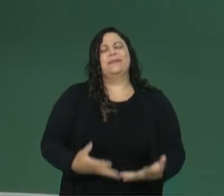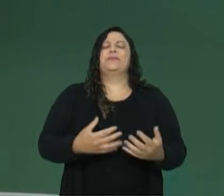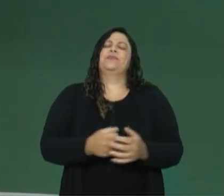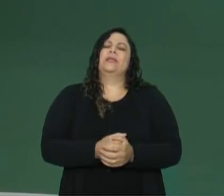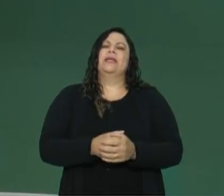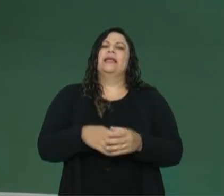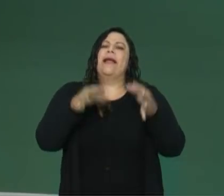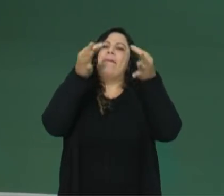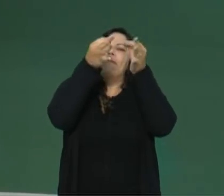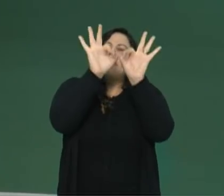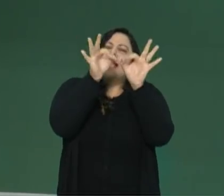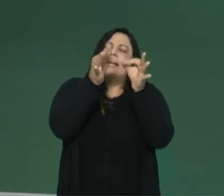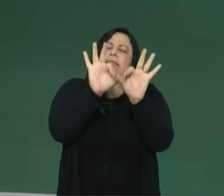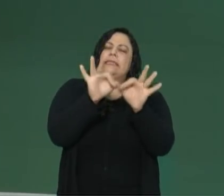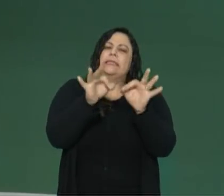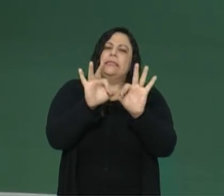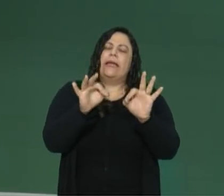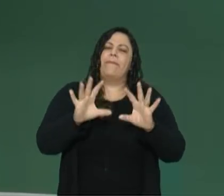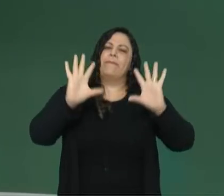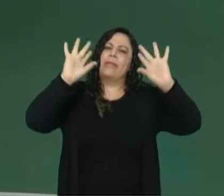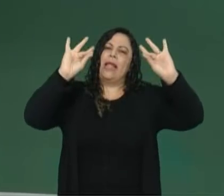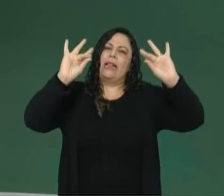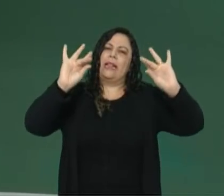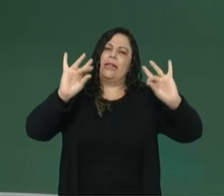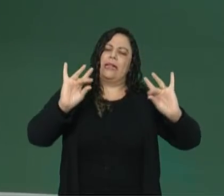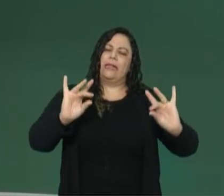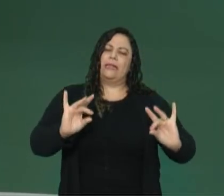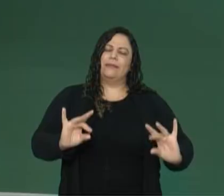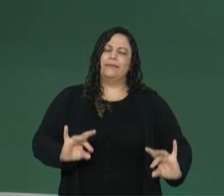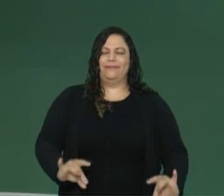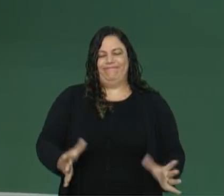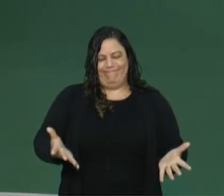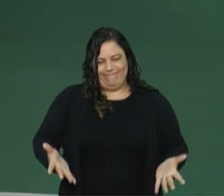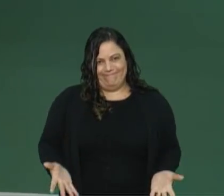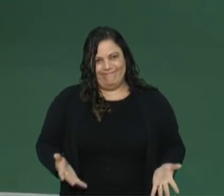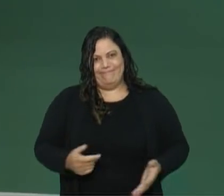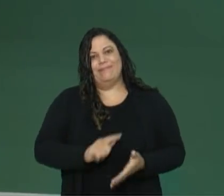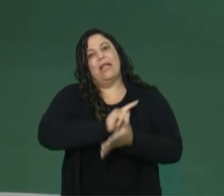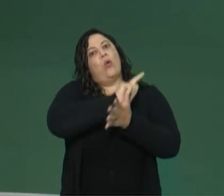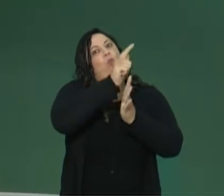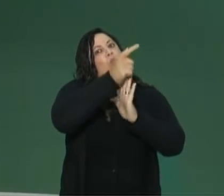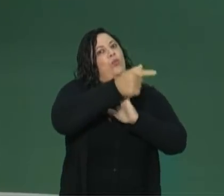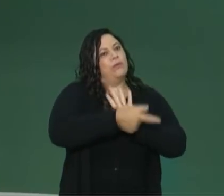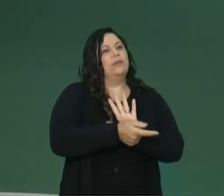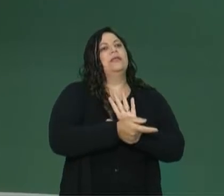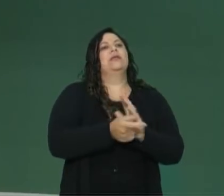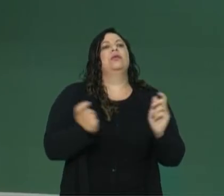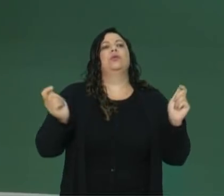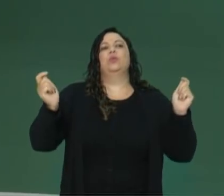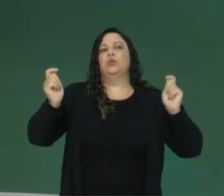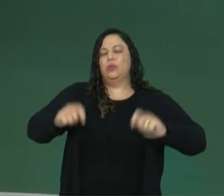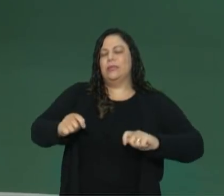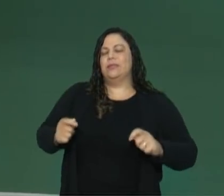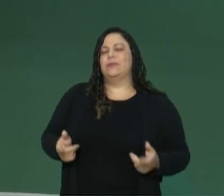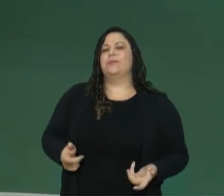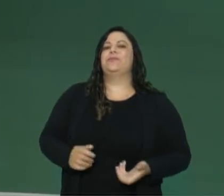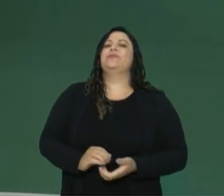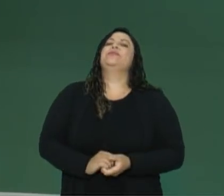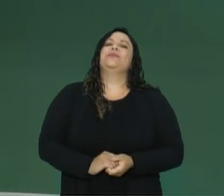o porquê. Ela vai desenvolver, ele é um gênero, então, portanto, aí o último item aqui que eu coloquei nesse